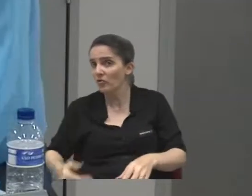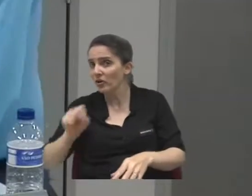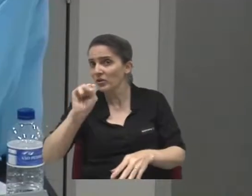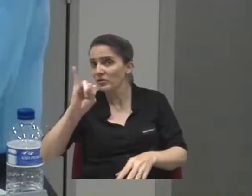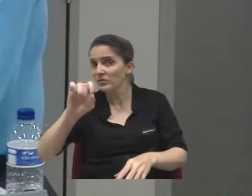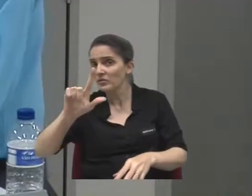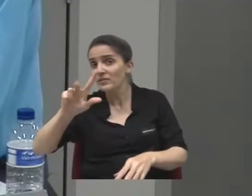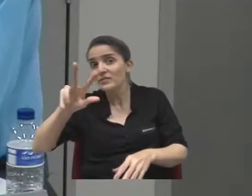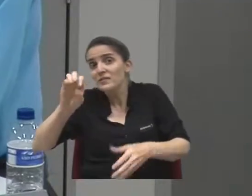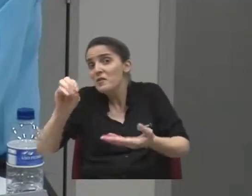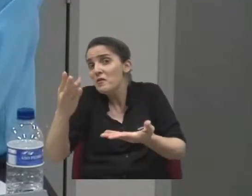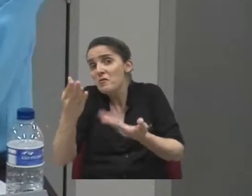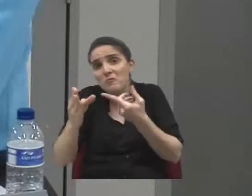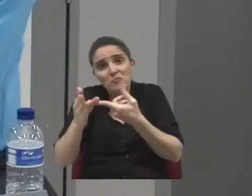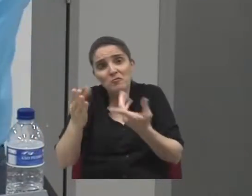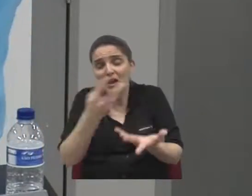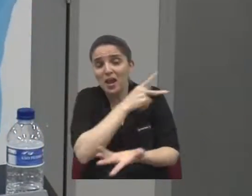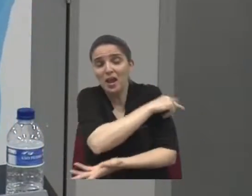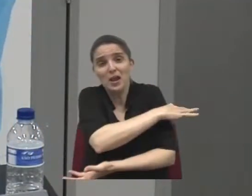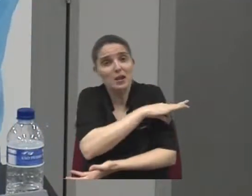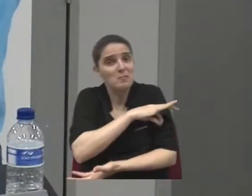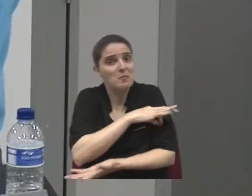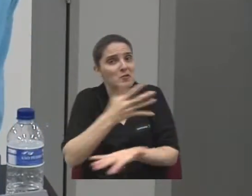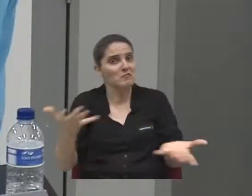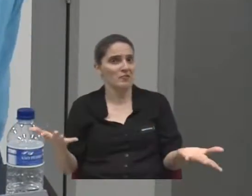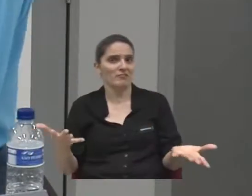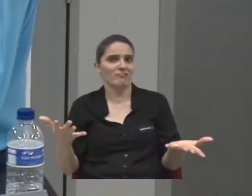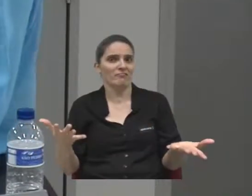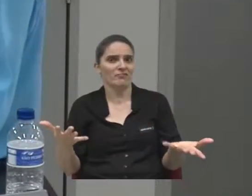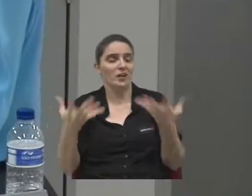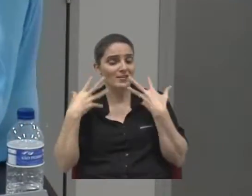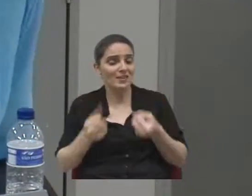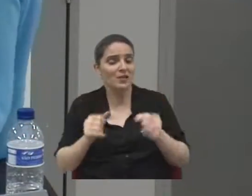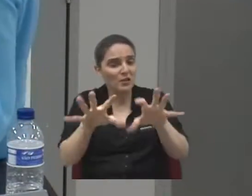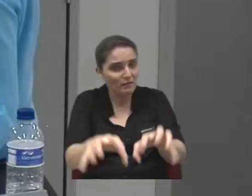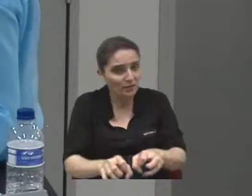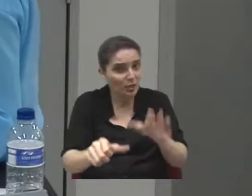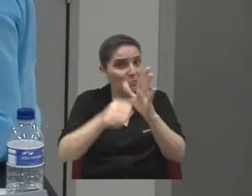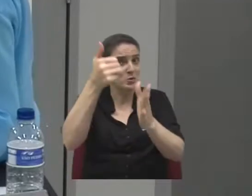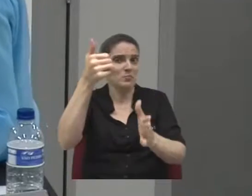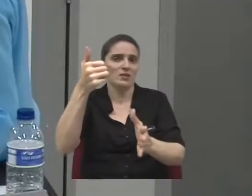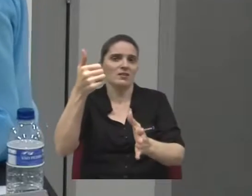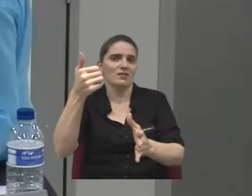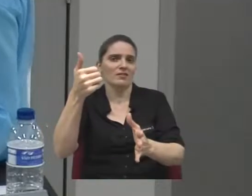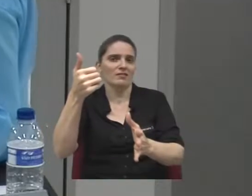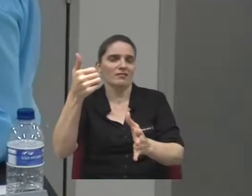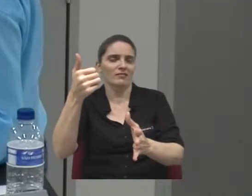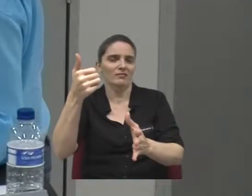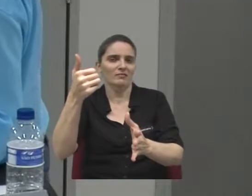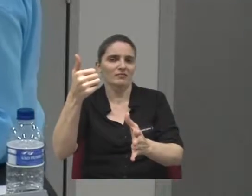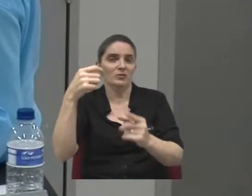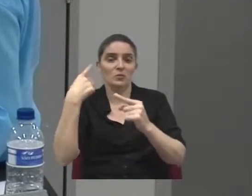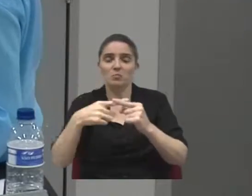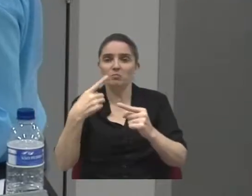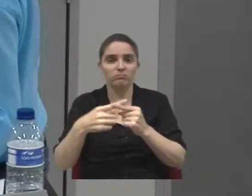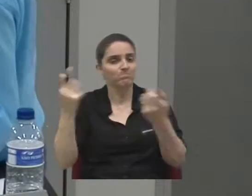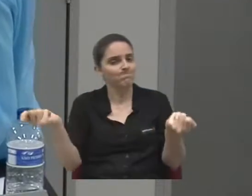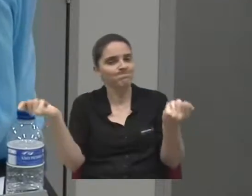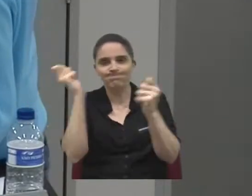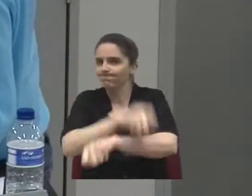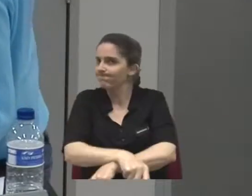poder, o Silvio deixou invadir primeiro, houve, por incapacidade do secretário